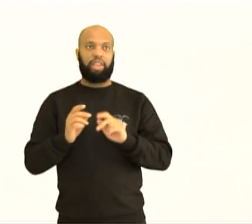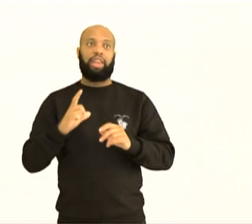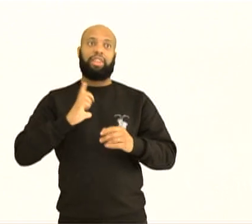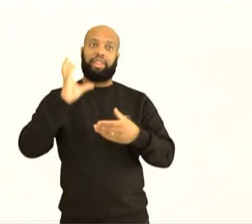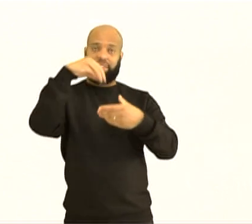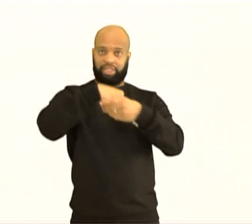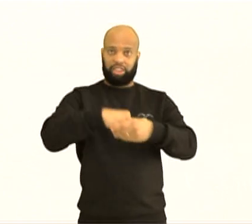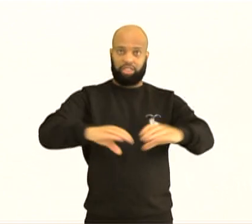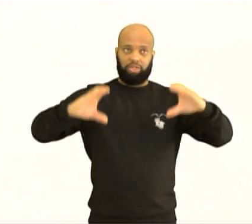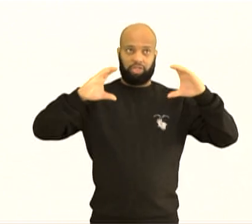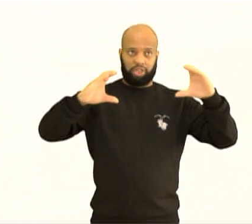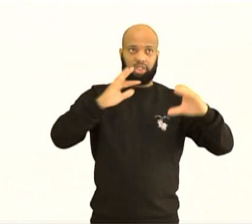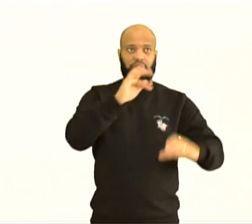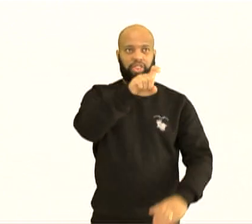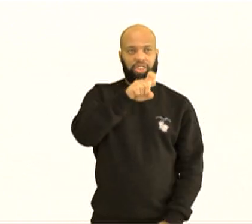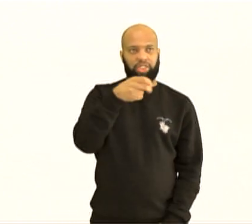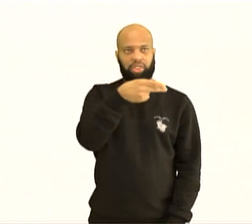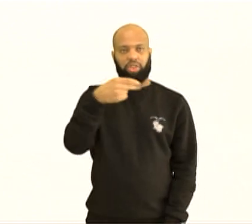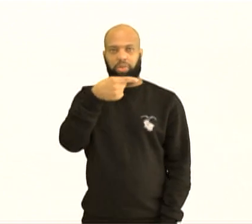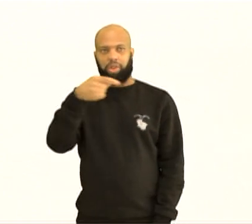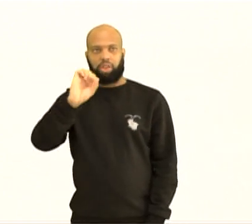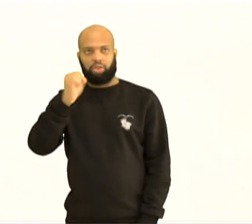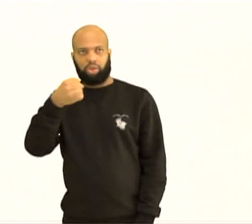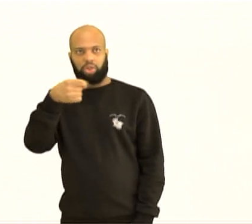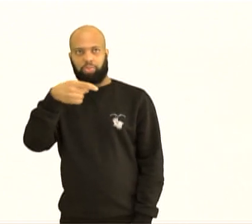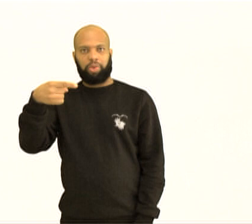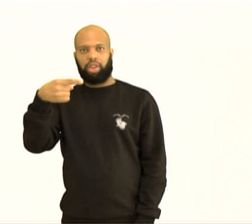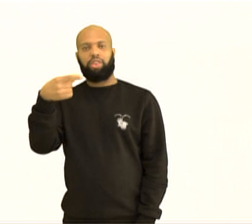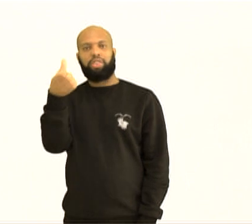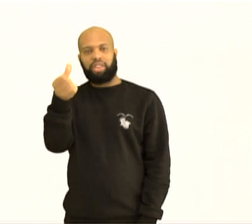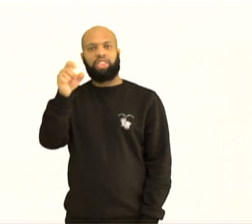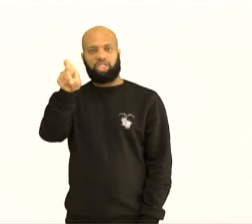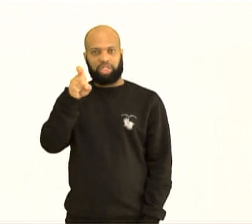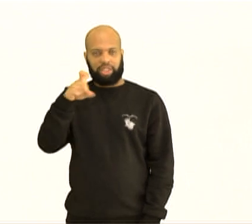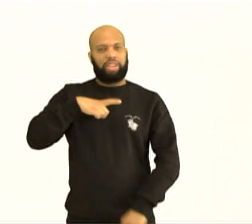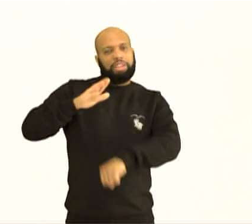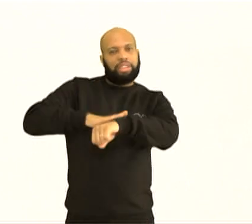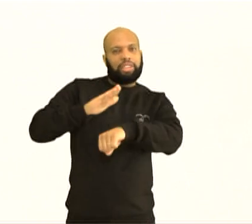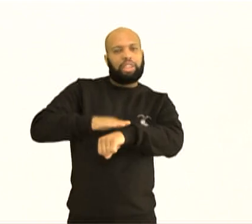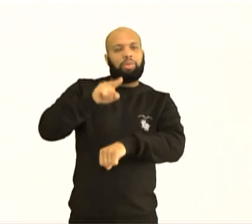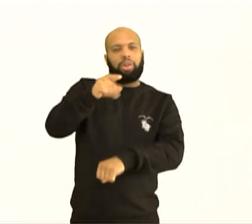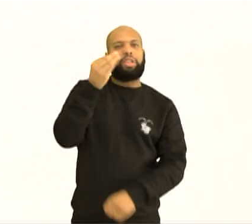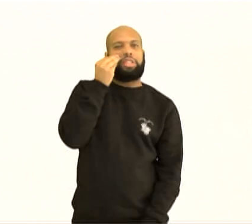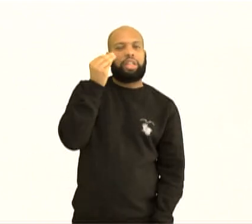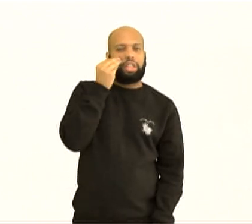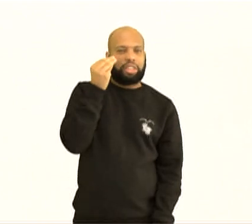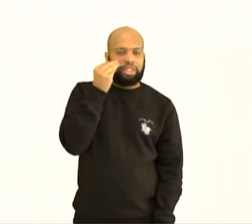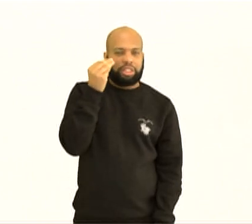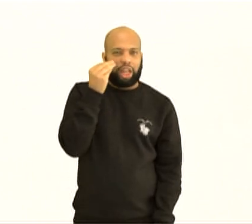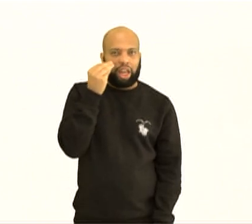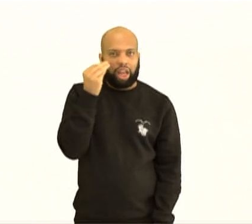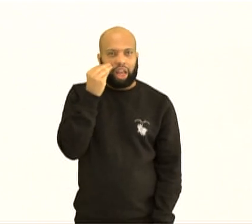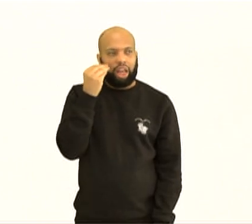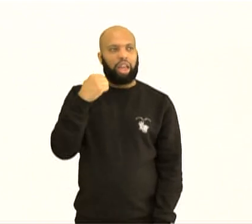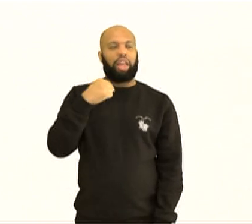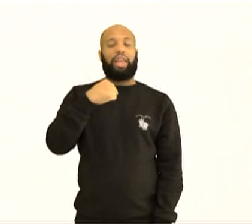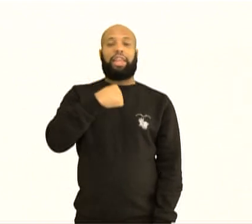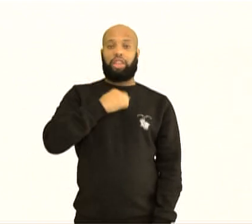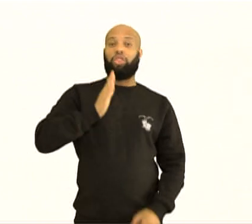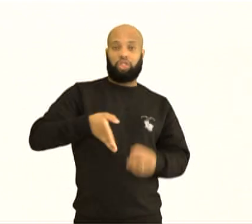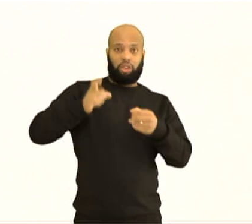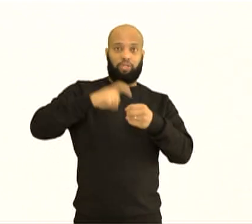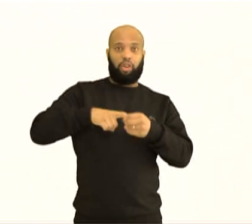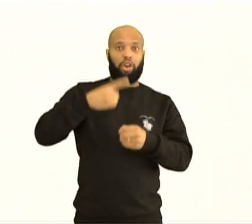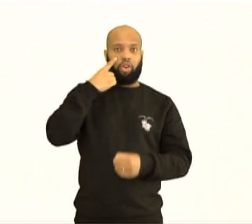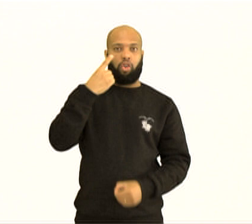de qual função? F de x igual a menos 8 menos 6x. Então, a professora vai dar um tempinho para você